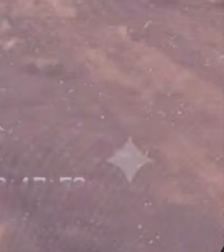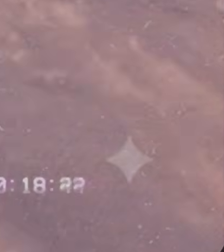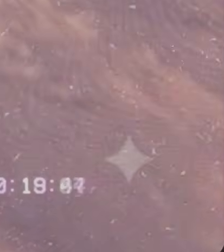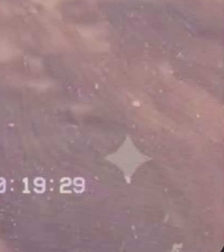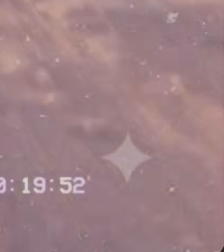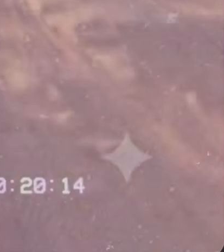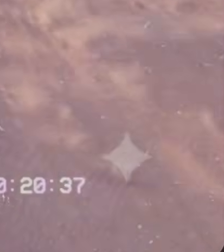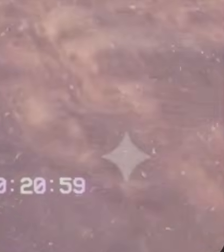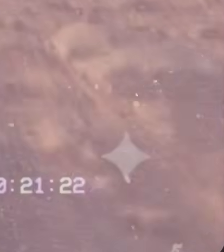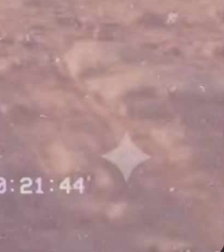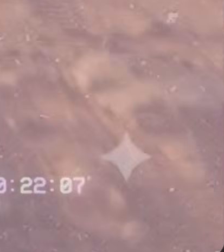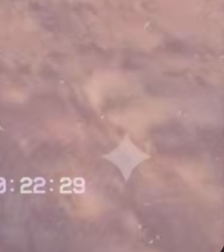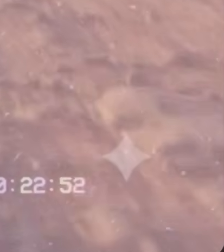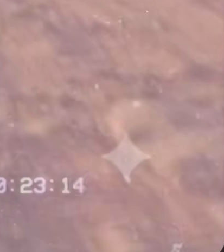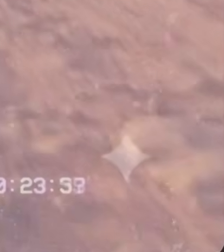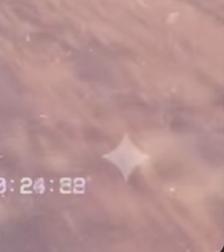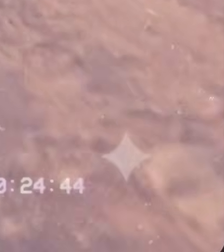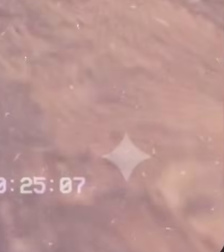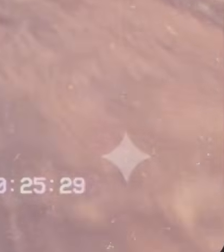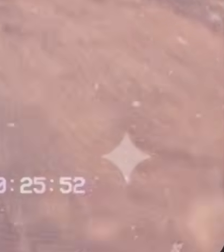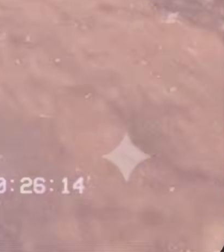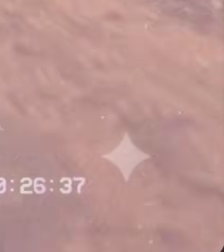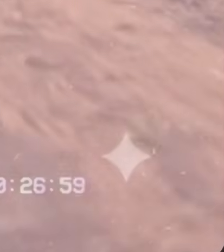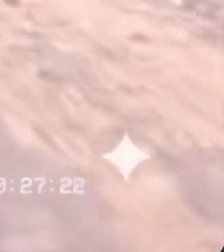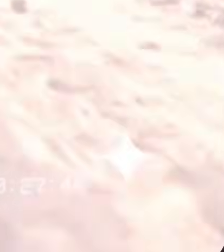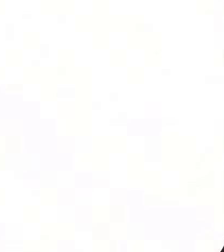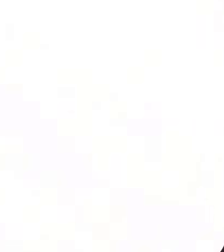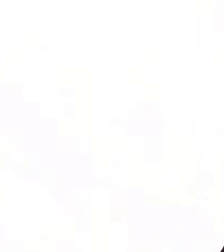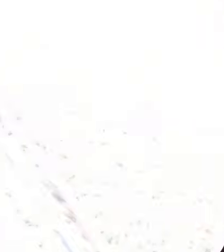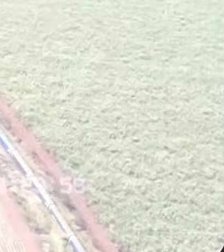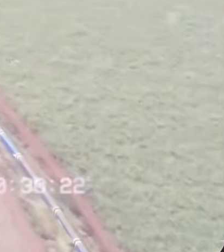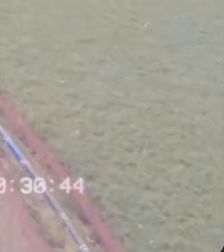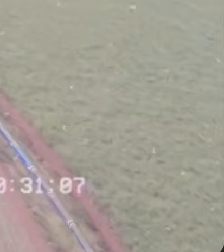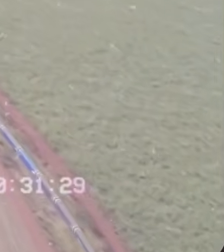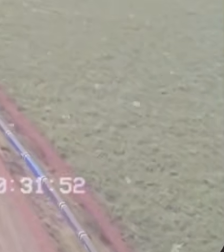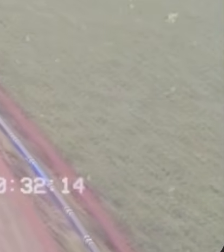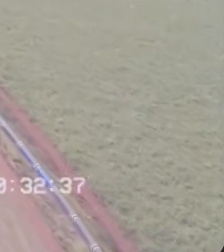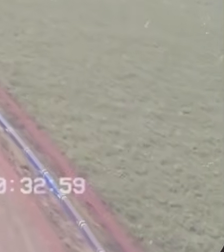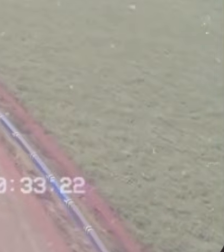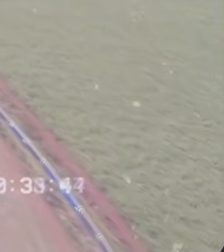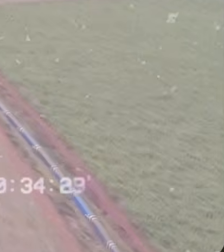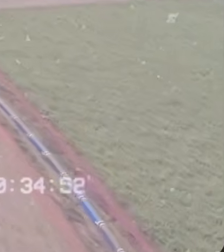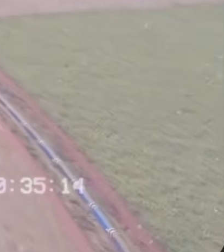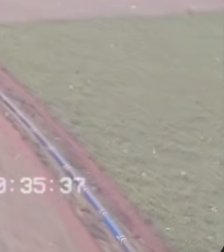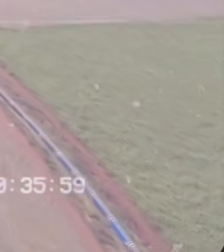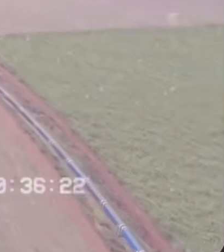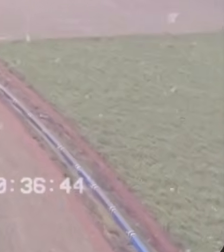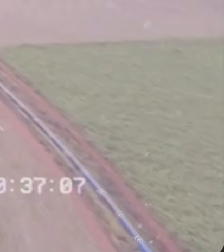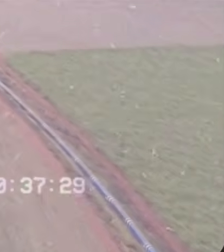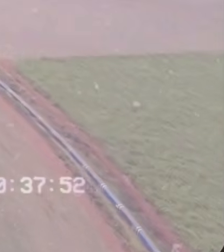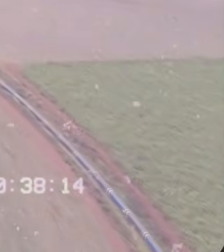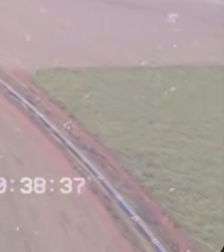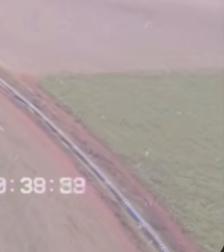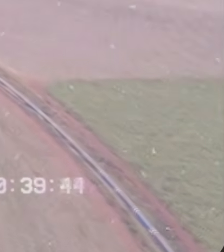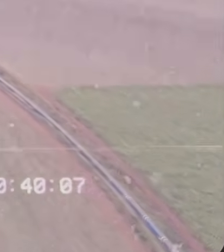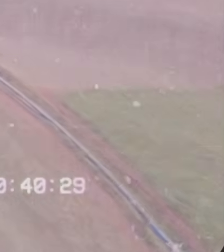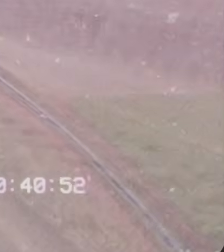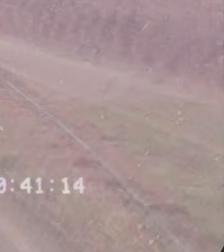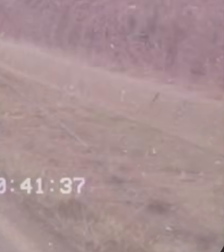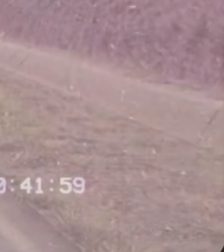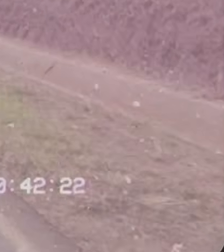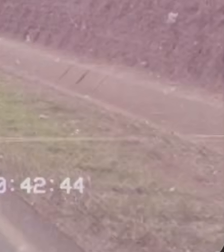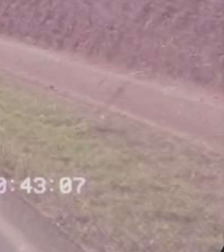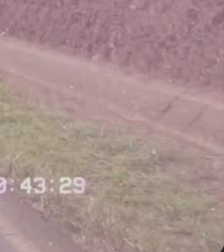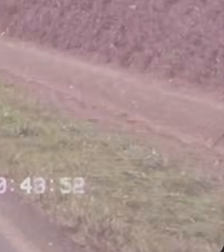Muita gente não conhece a história que eu vou contar, de uma vicinal que existe